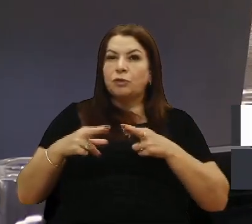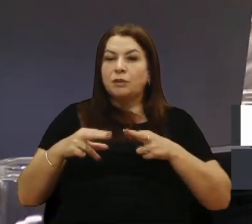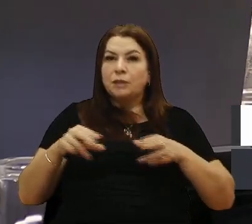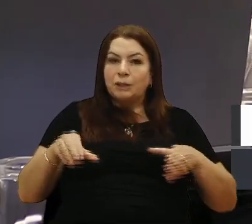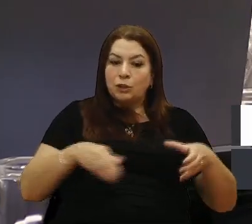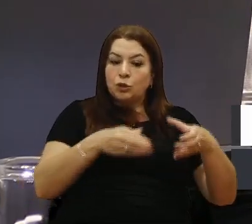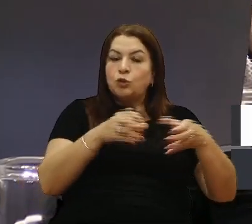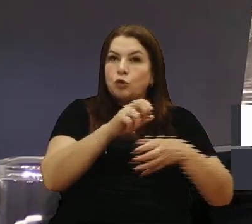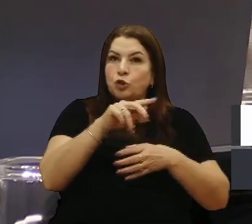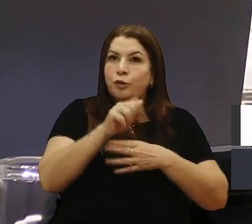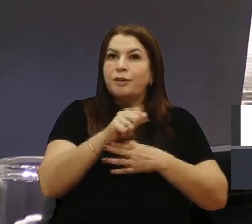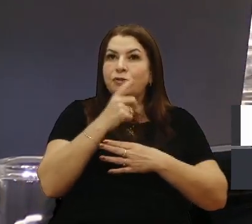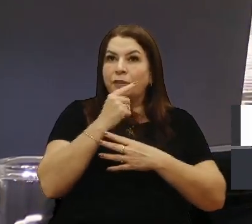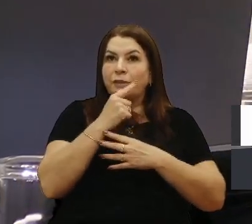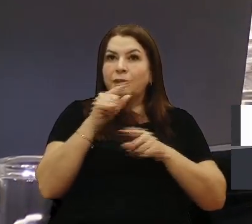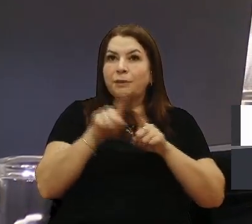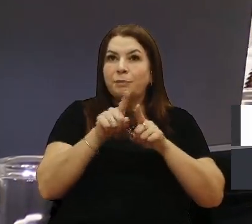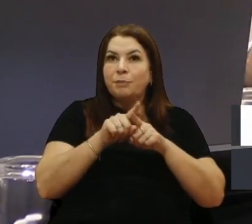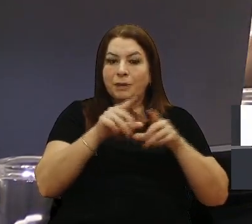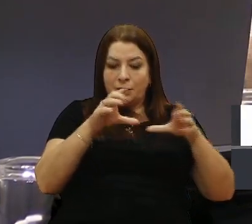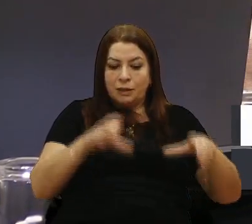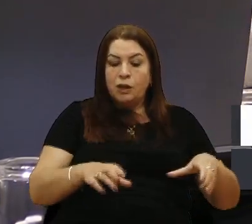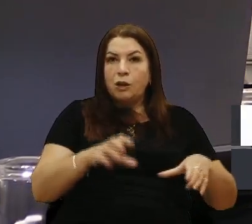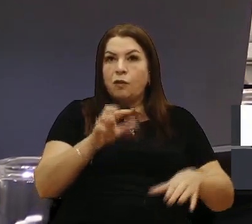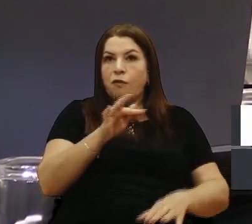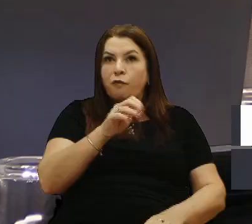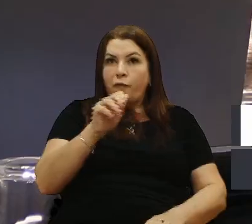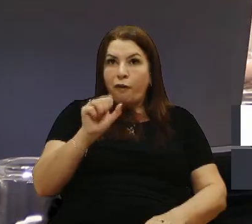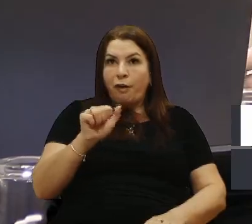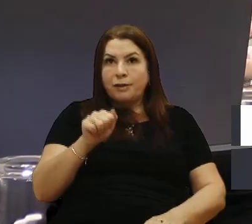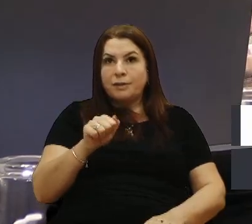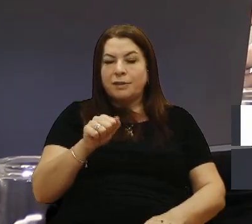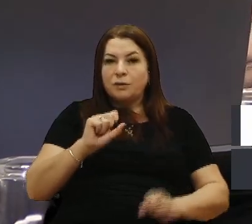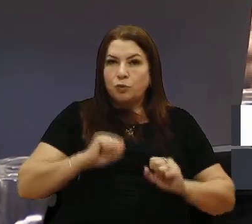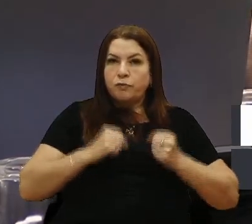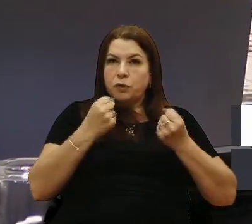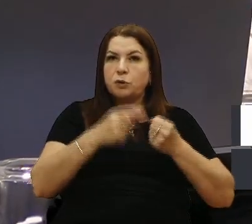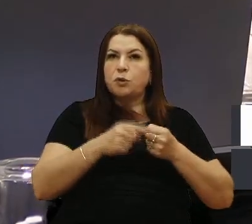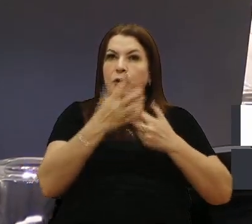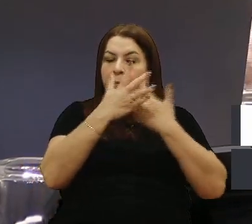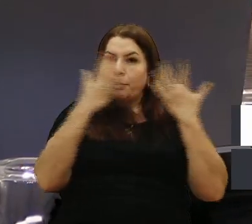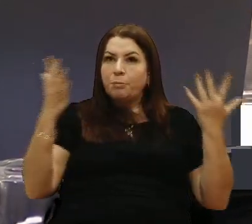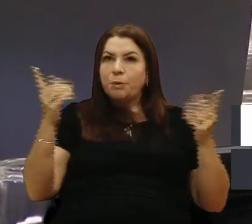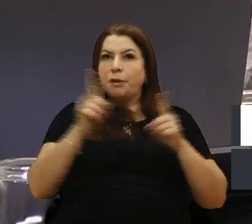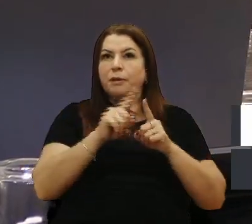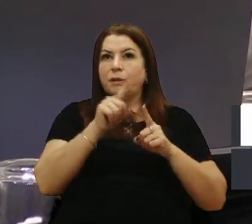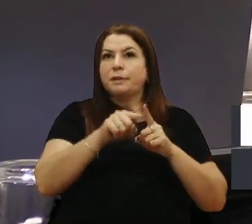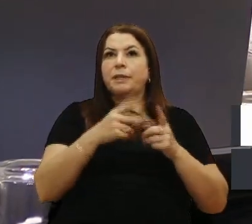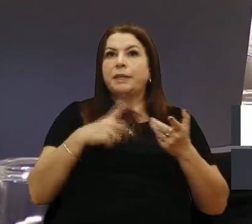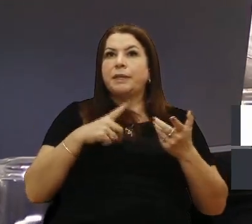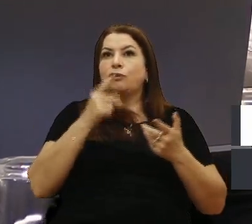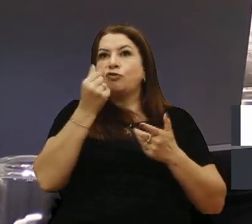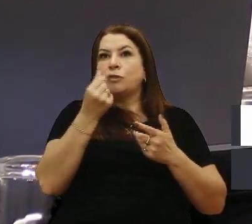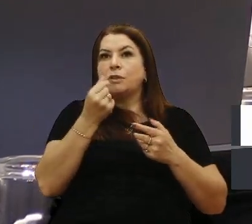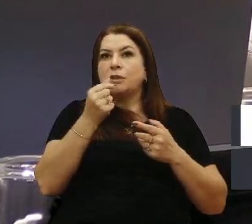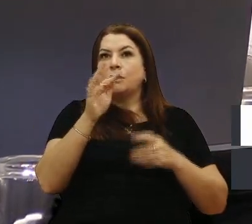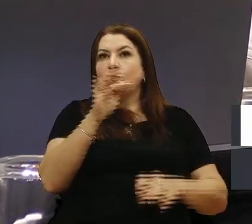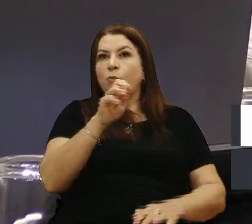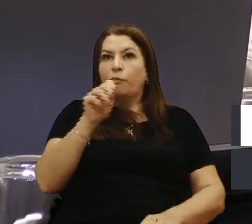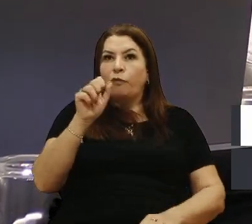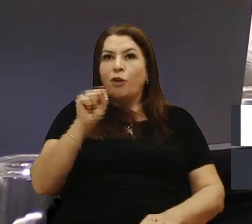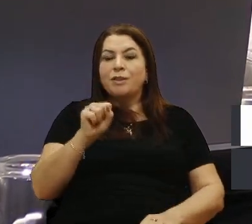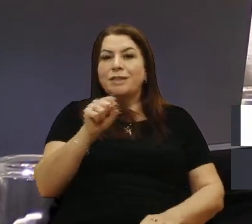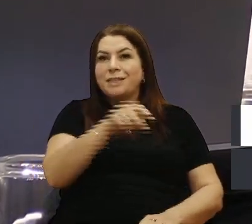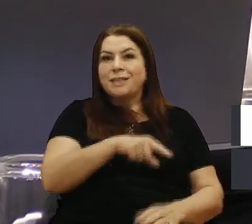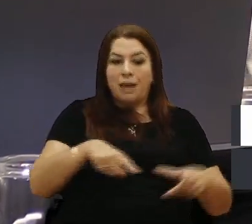água, necessitando a instalação de fossa séptica e sumidouro. Eu sou um ferrenho defensor do meio ambiente. Agora a questão é a seguinte, quem é que tem dinheiro para uma fossa séptica e para um